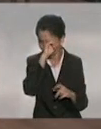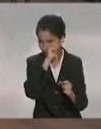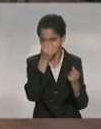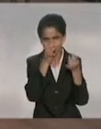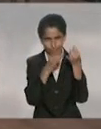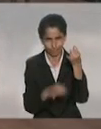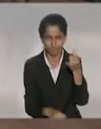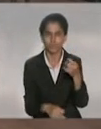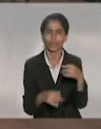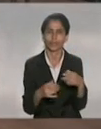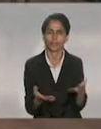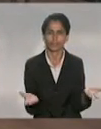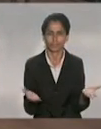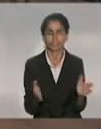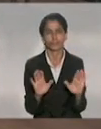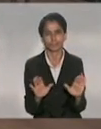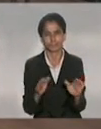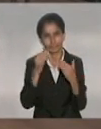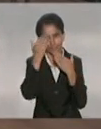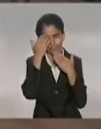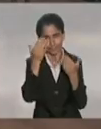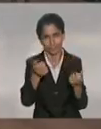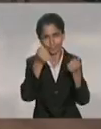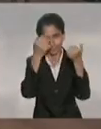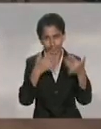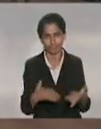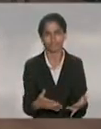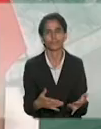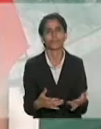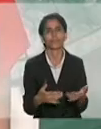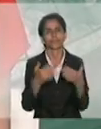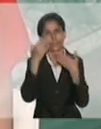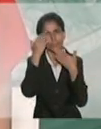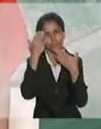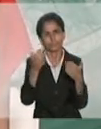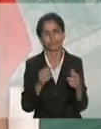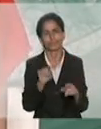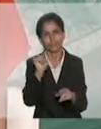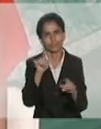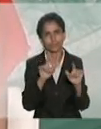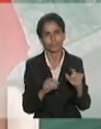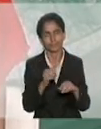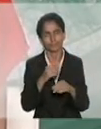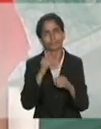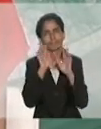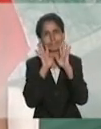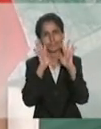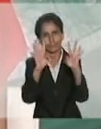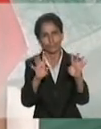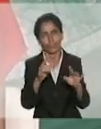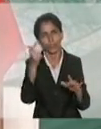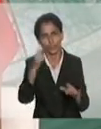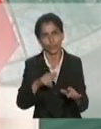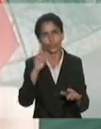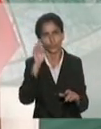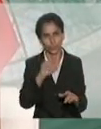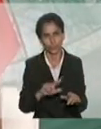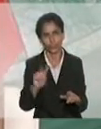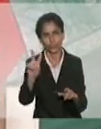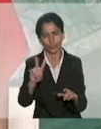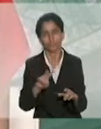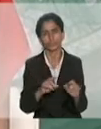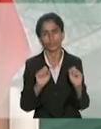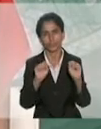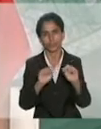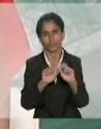gente conversar, mas, enfim, obrigada pelas explicações. Obrigada também a você que nos acompanhou. Para rever este ou outro programa da